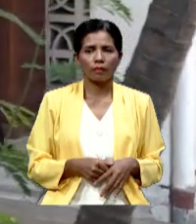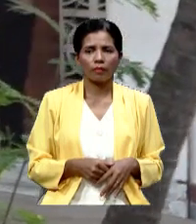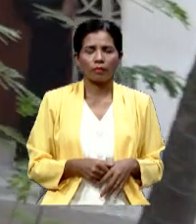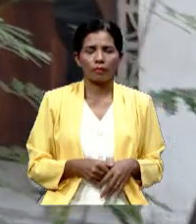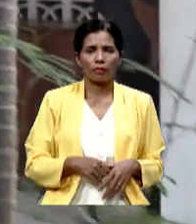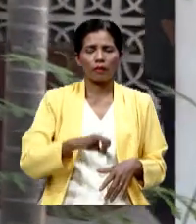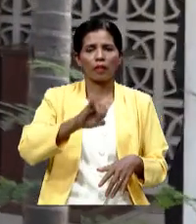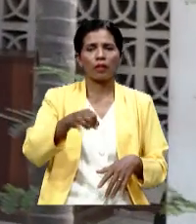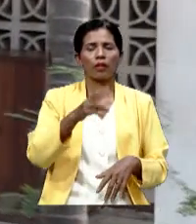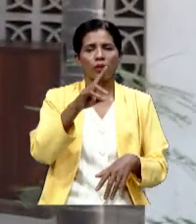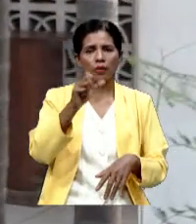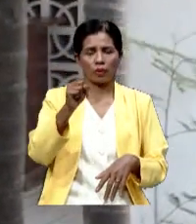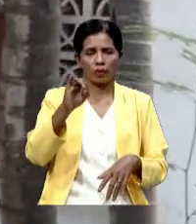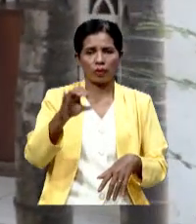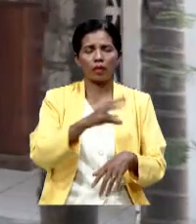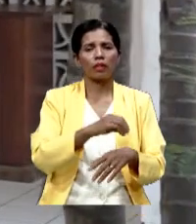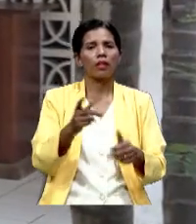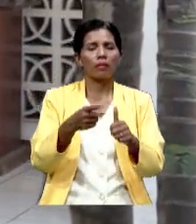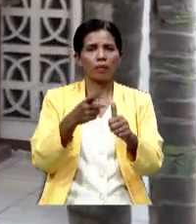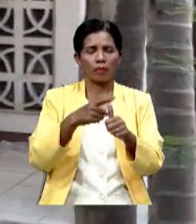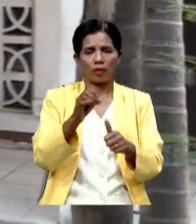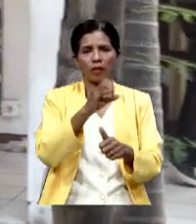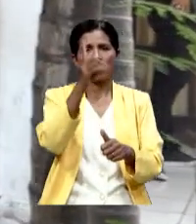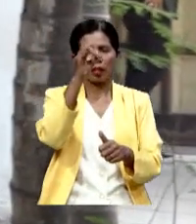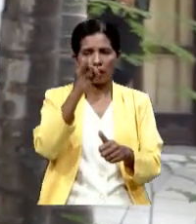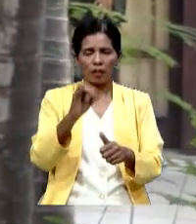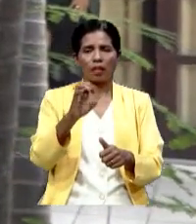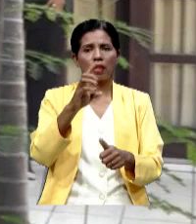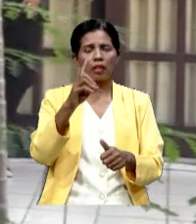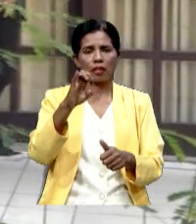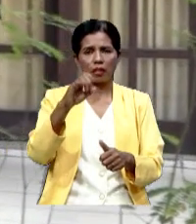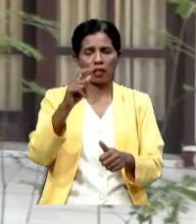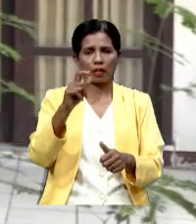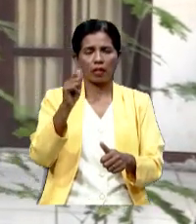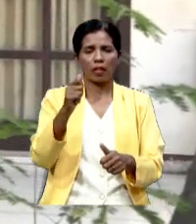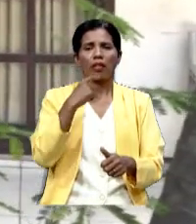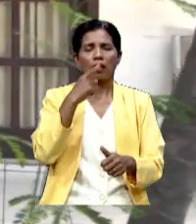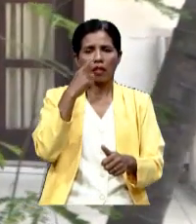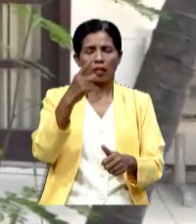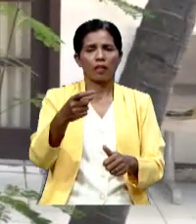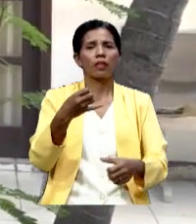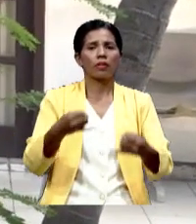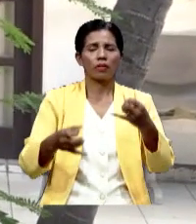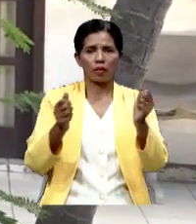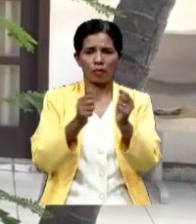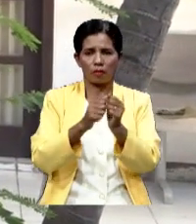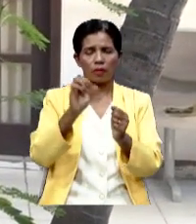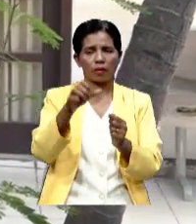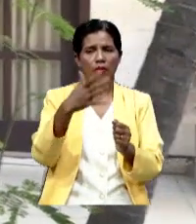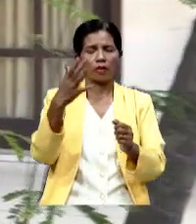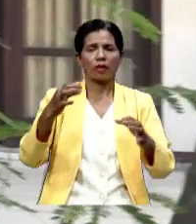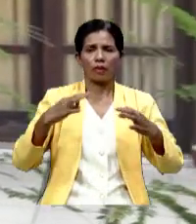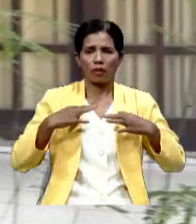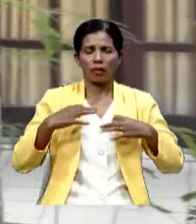Juíza administradora Tribunal Judiciário Primeira Instância de Ili, Edita Palmeira dos Reis Ateten, juiz Sanulor Sin Lima, se feriado,